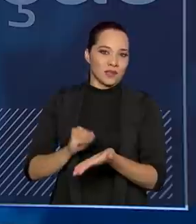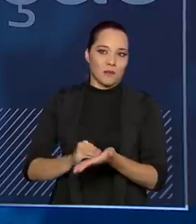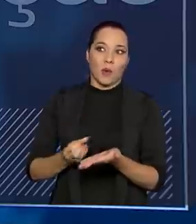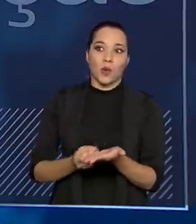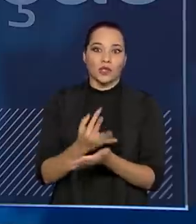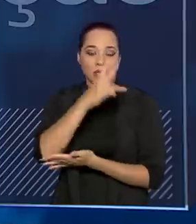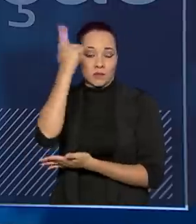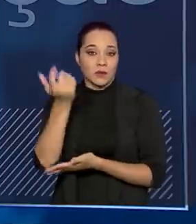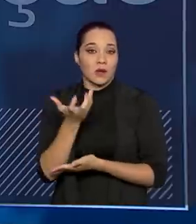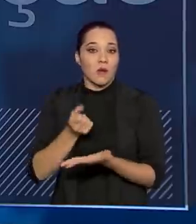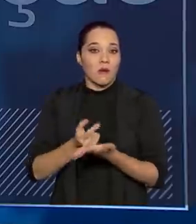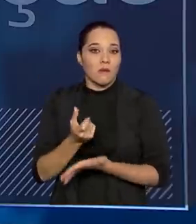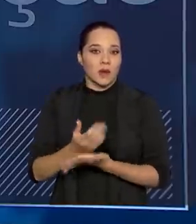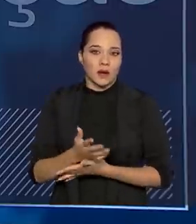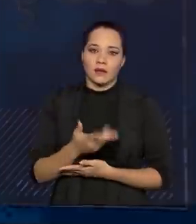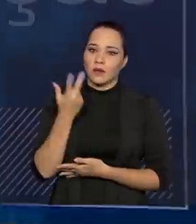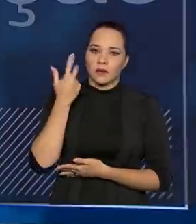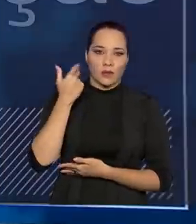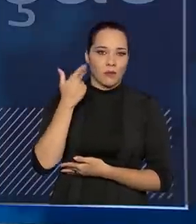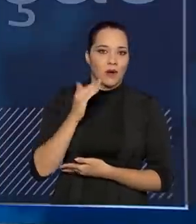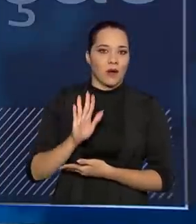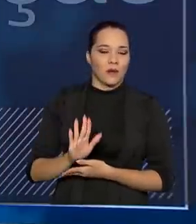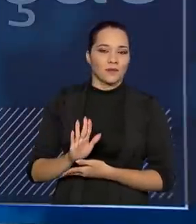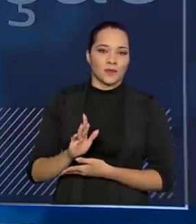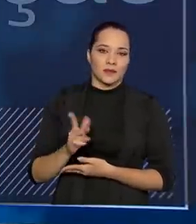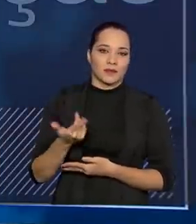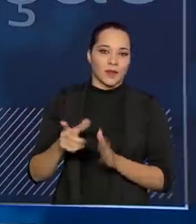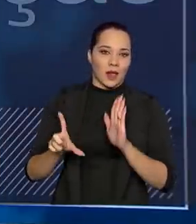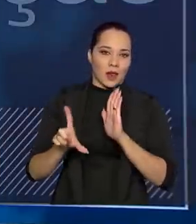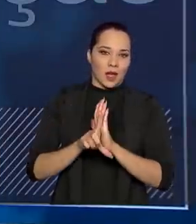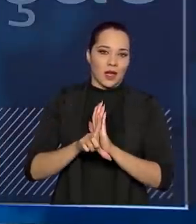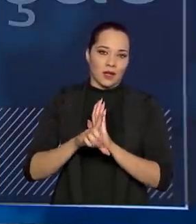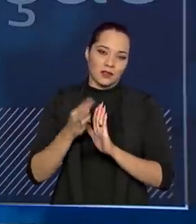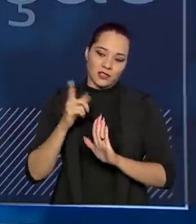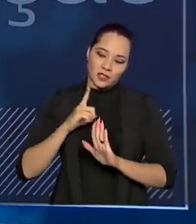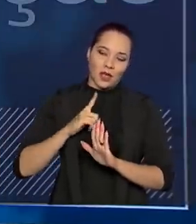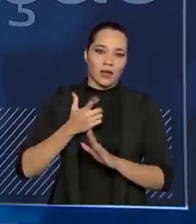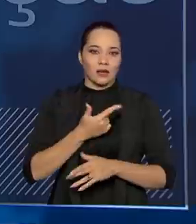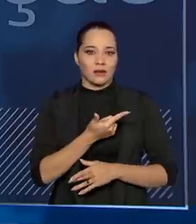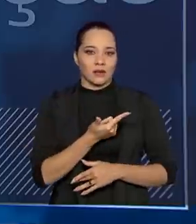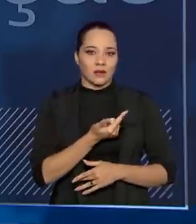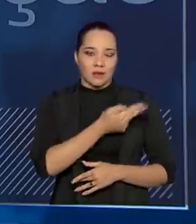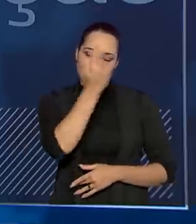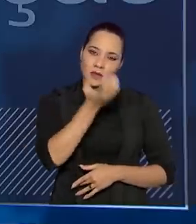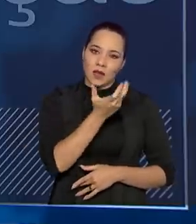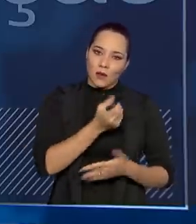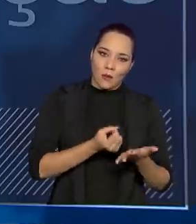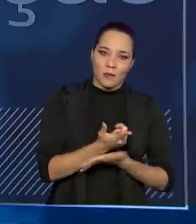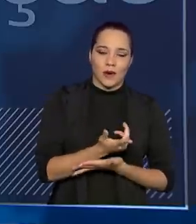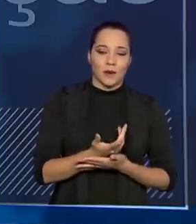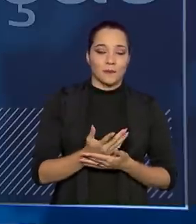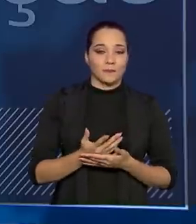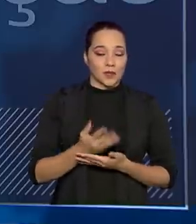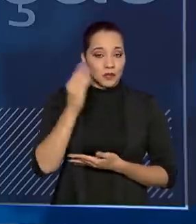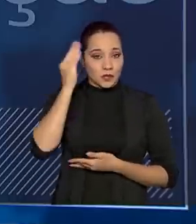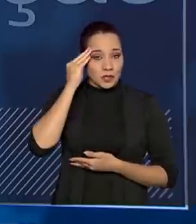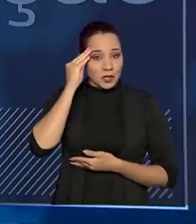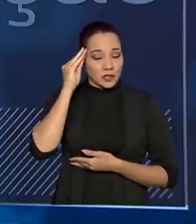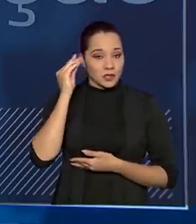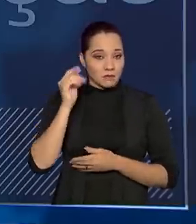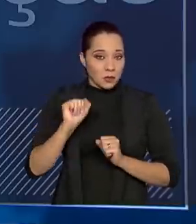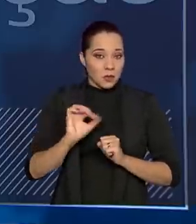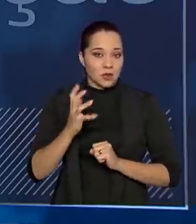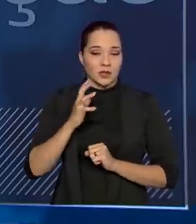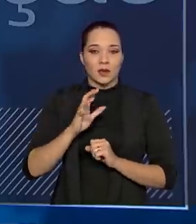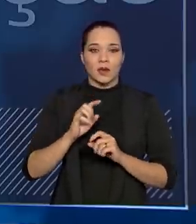tão grande. Então, isso é natural. A lei da oferta e da demanda, né? Nós entendemos que isso pode acontecer, mas